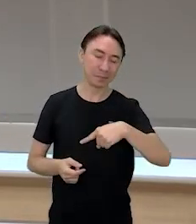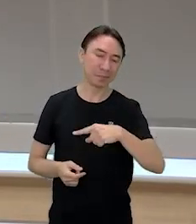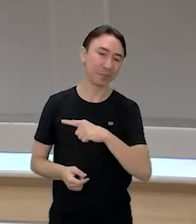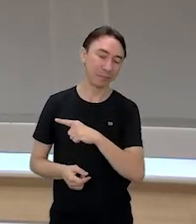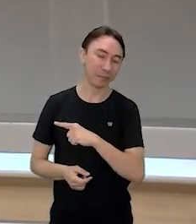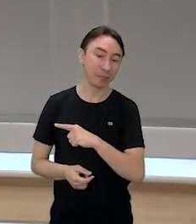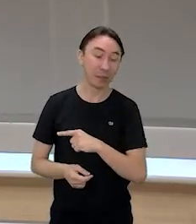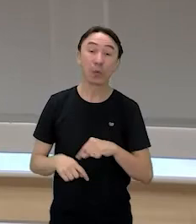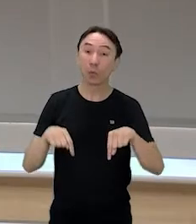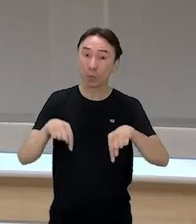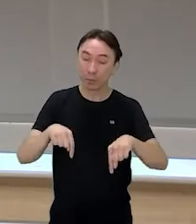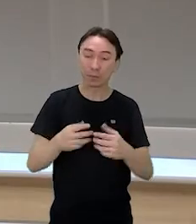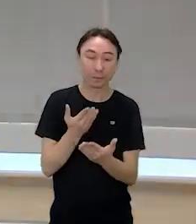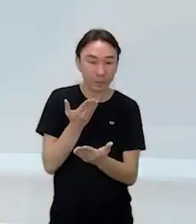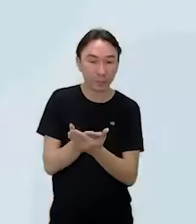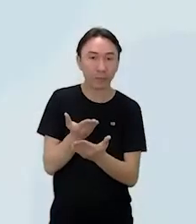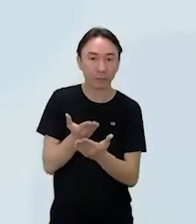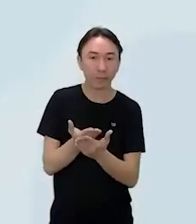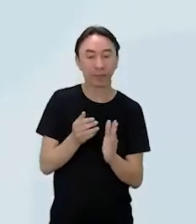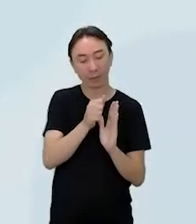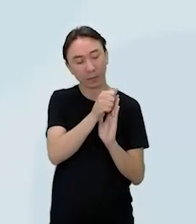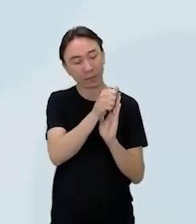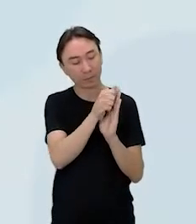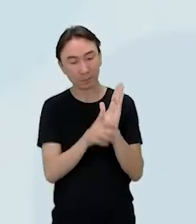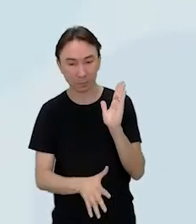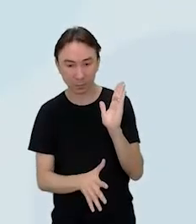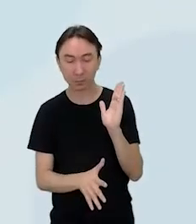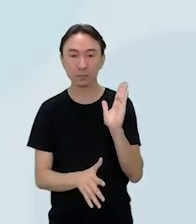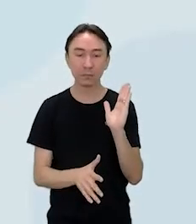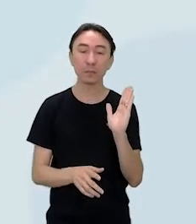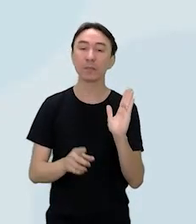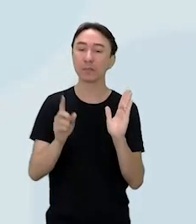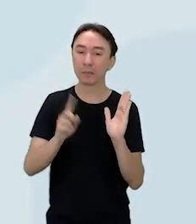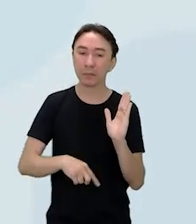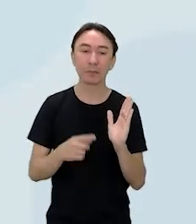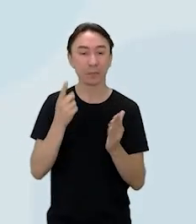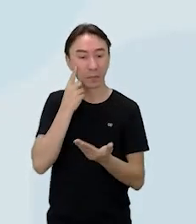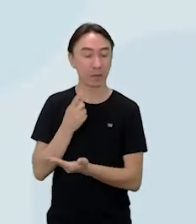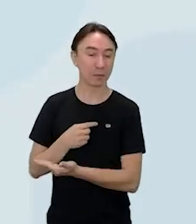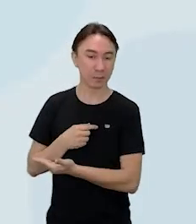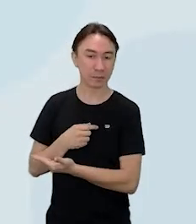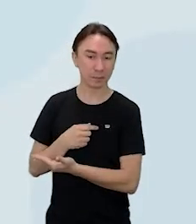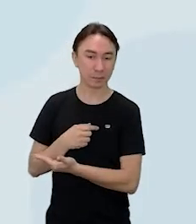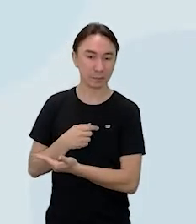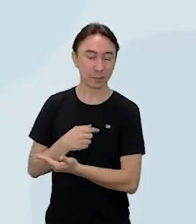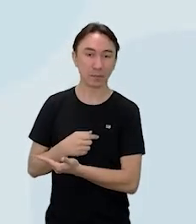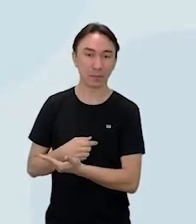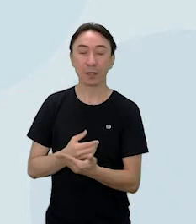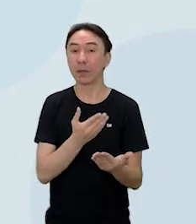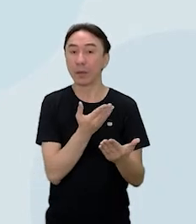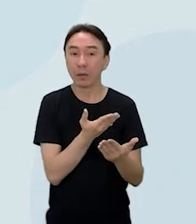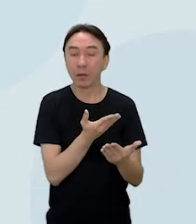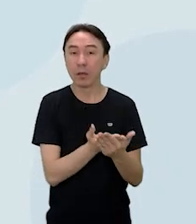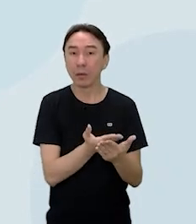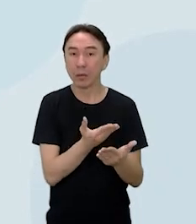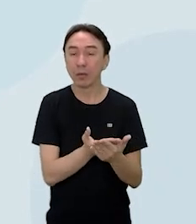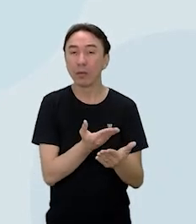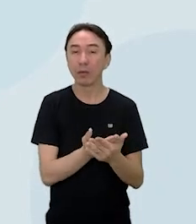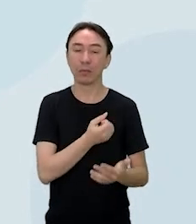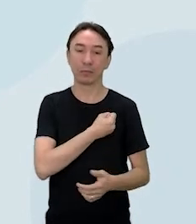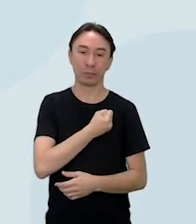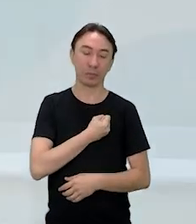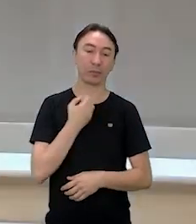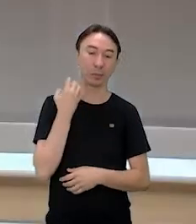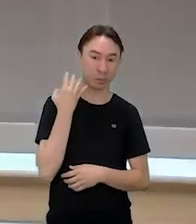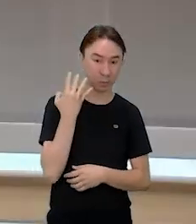corresponde à atividade 1, a parte de desenvolvimento, a aula 4 do desenvolvimento, para o professor que tiver aí